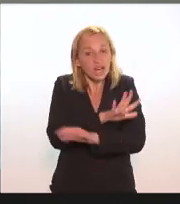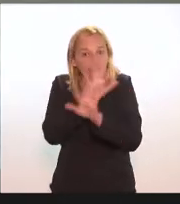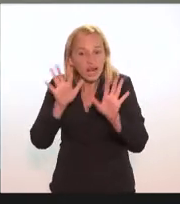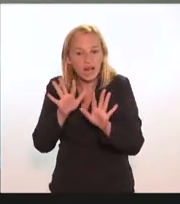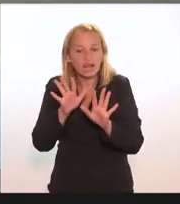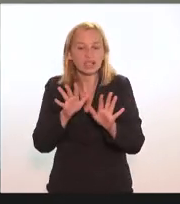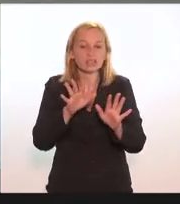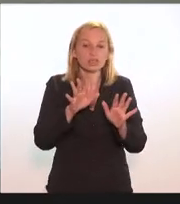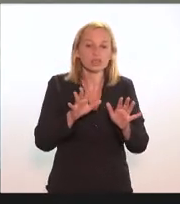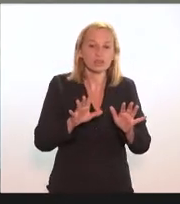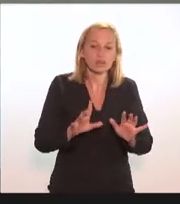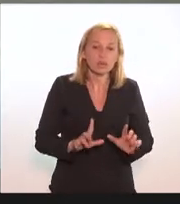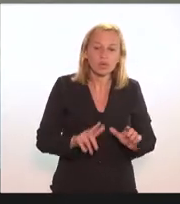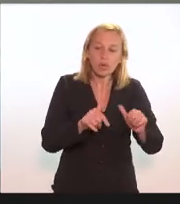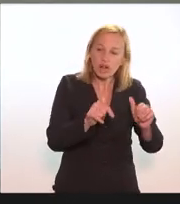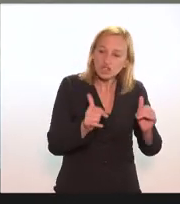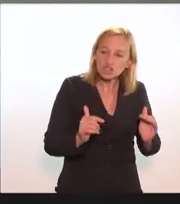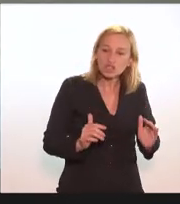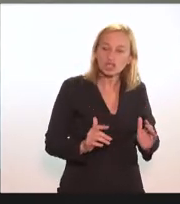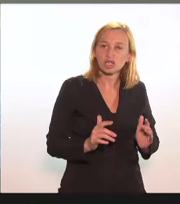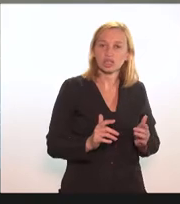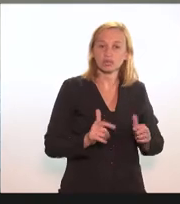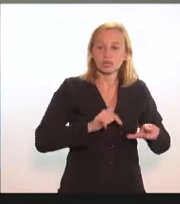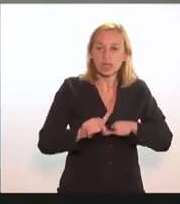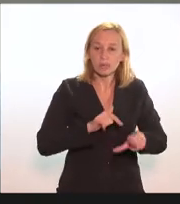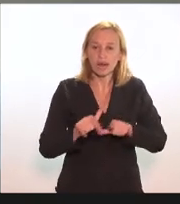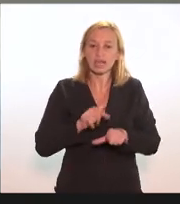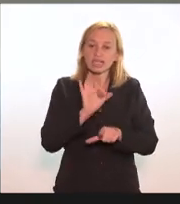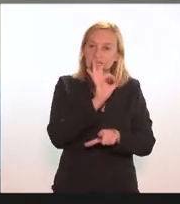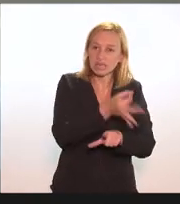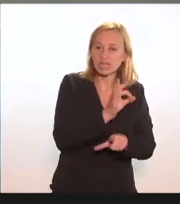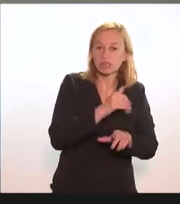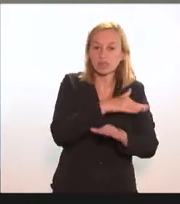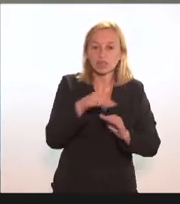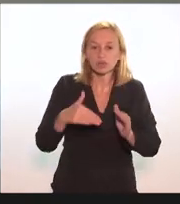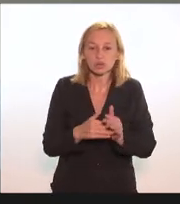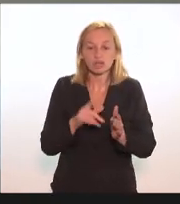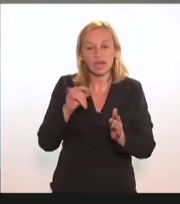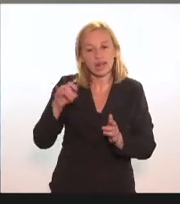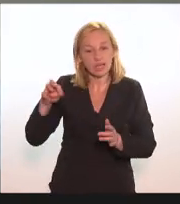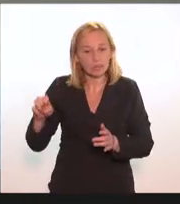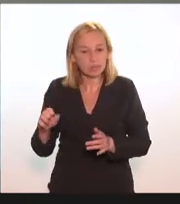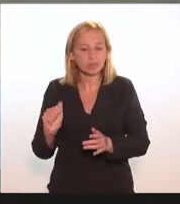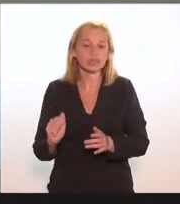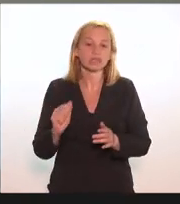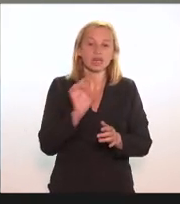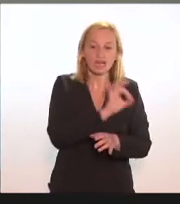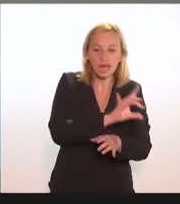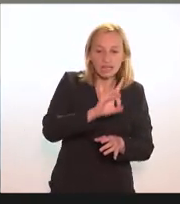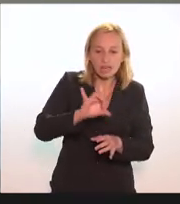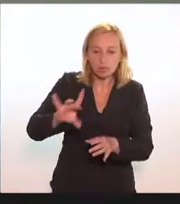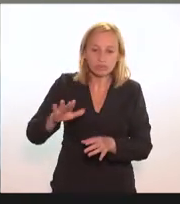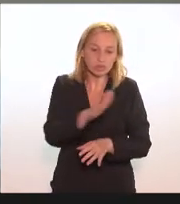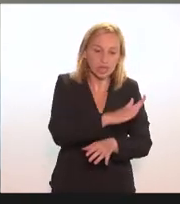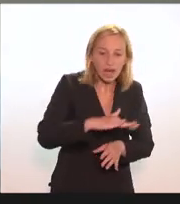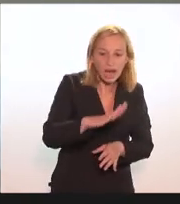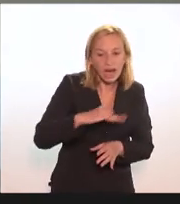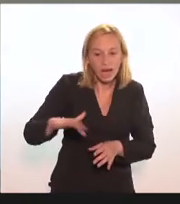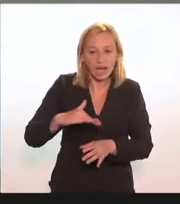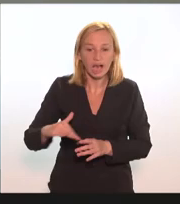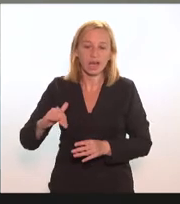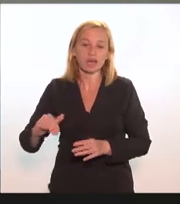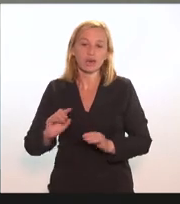as formas de dar incentivo e, efetivamente, todas as alíquotas praticadas para cada um dos setores ou